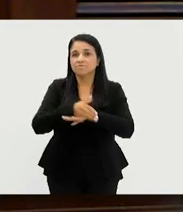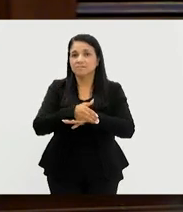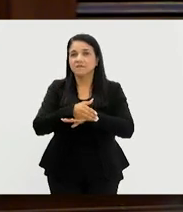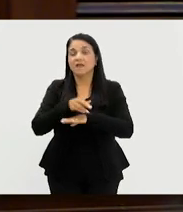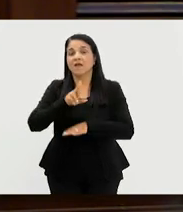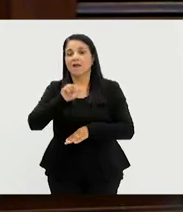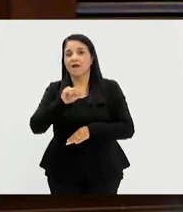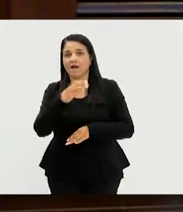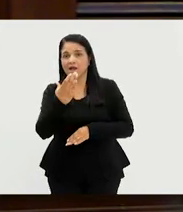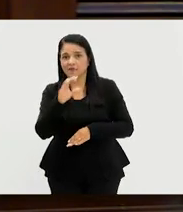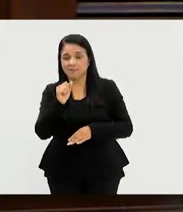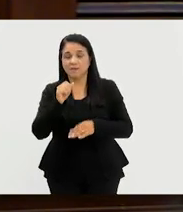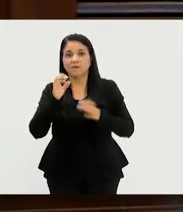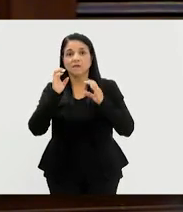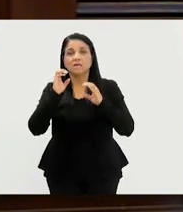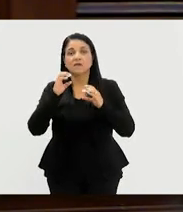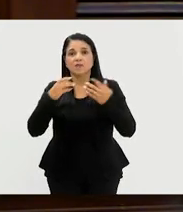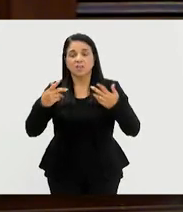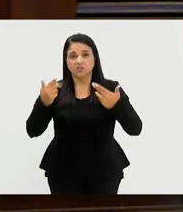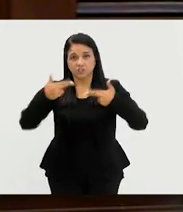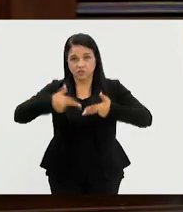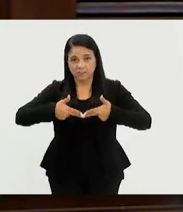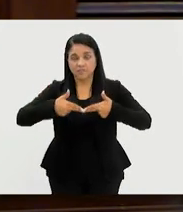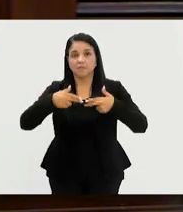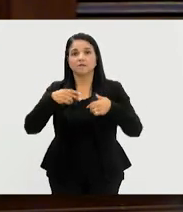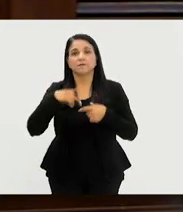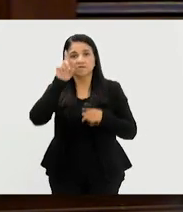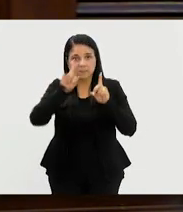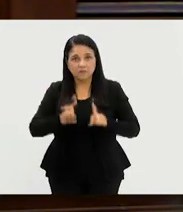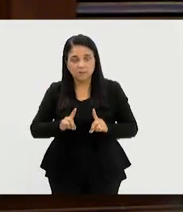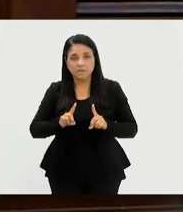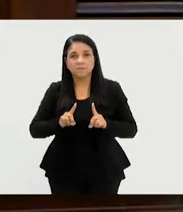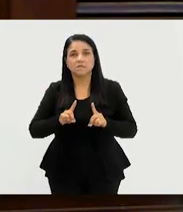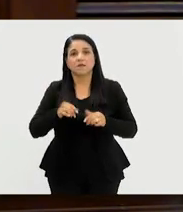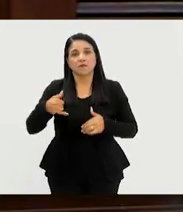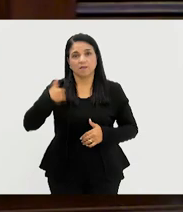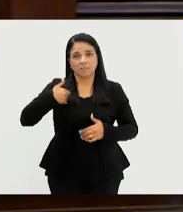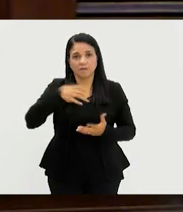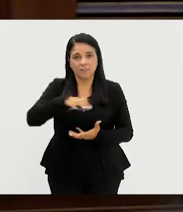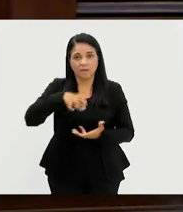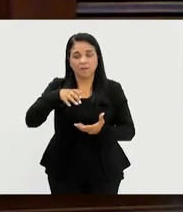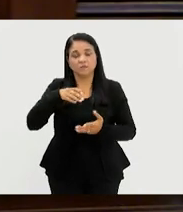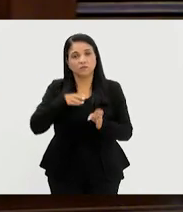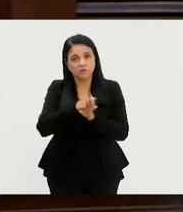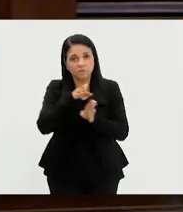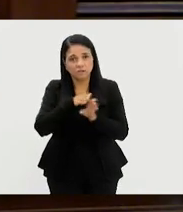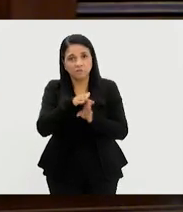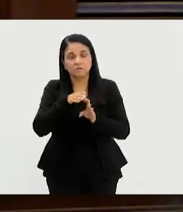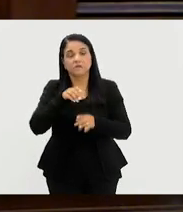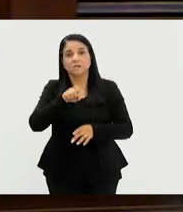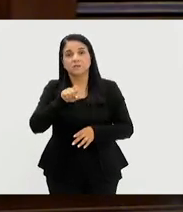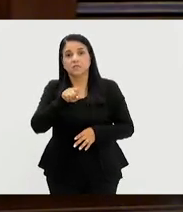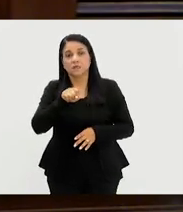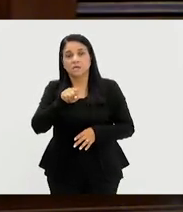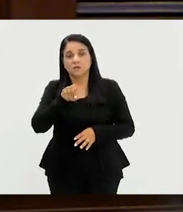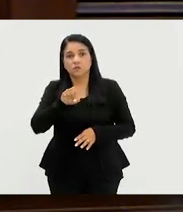etnia, idade, deficiência, orientação sexual, identidade de